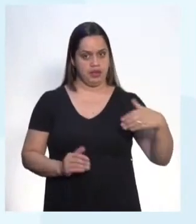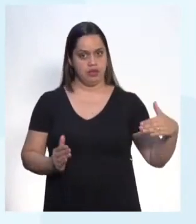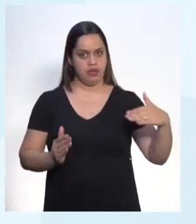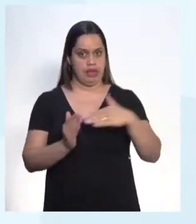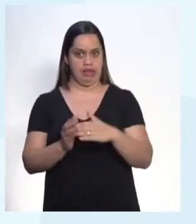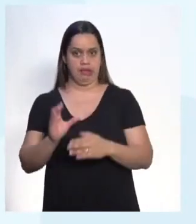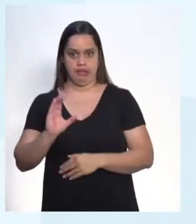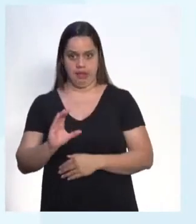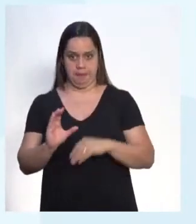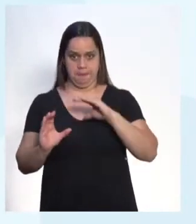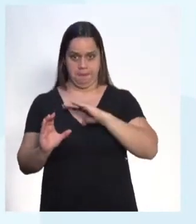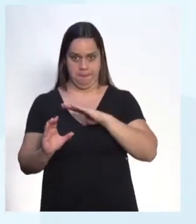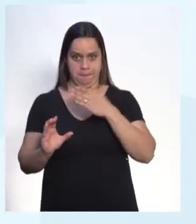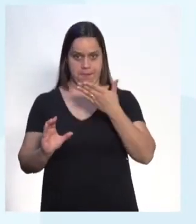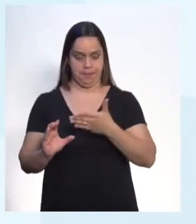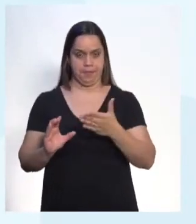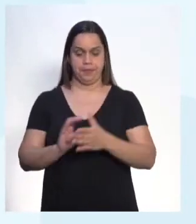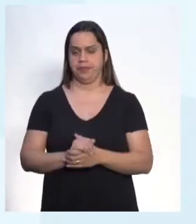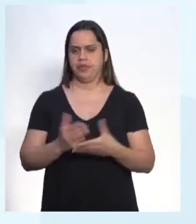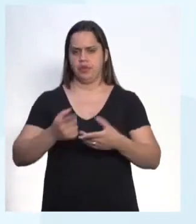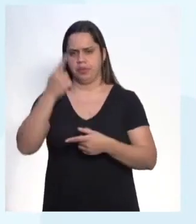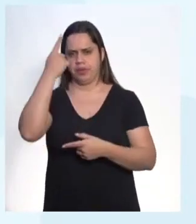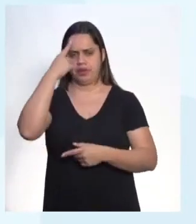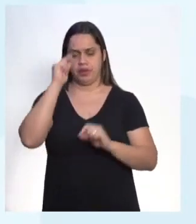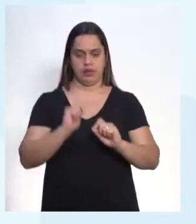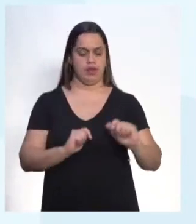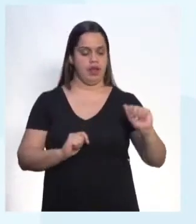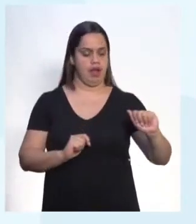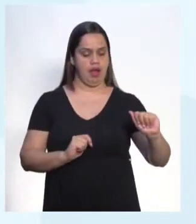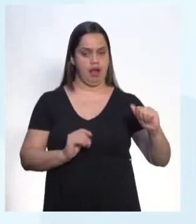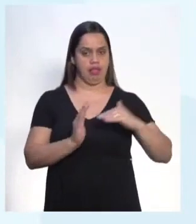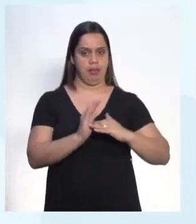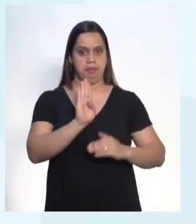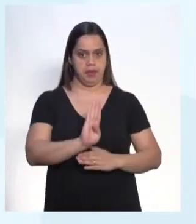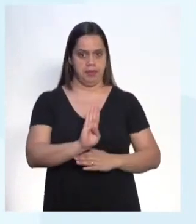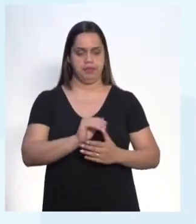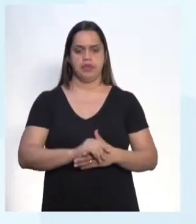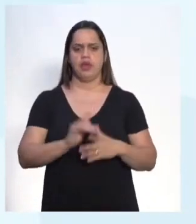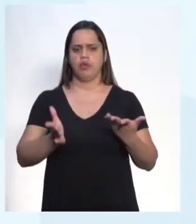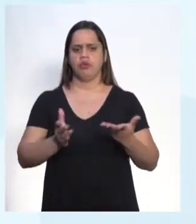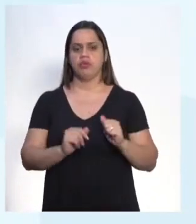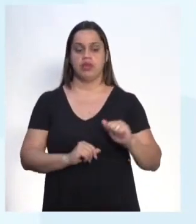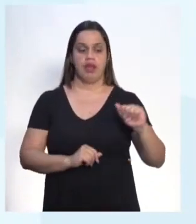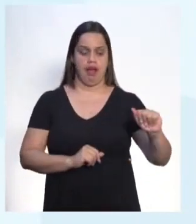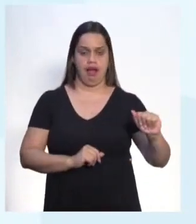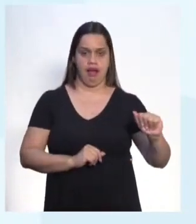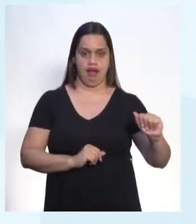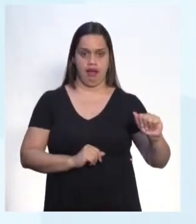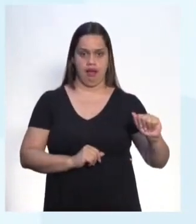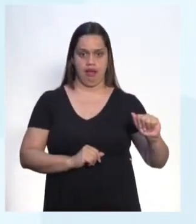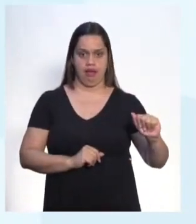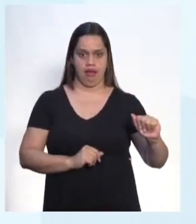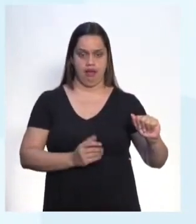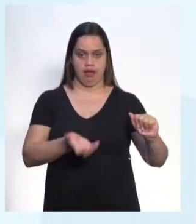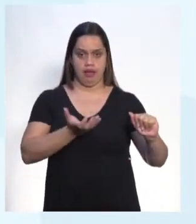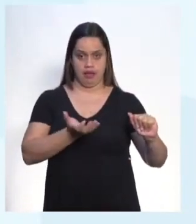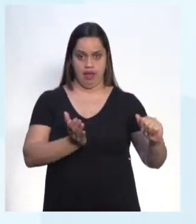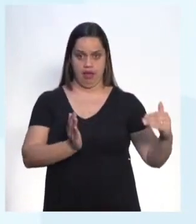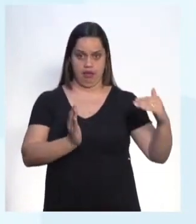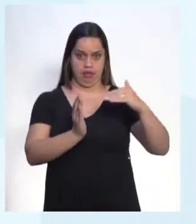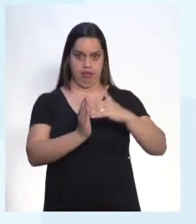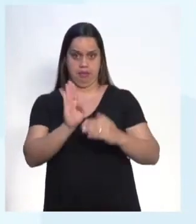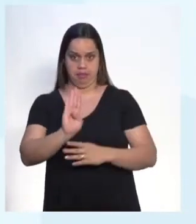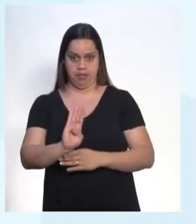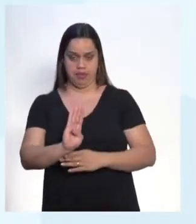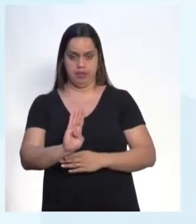cidade C. Então, vou pensar primeiro de A para B. Então, se eu vou sair de A e quero ir até